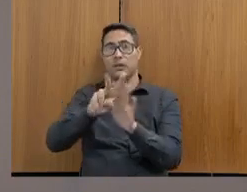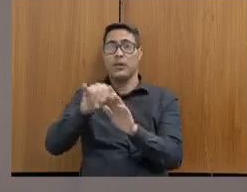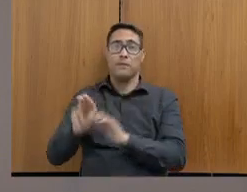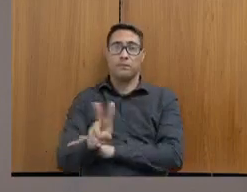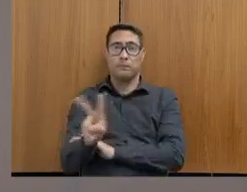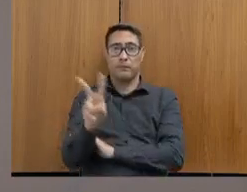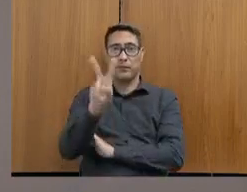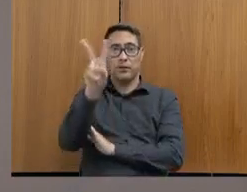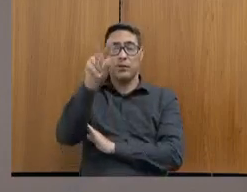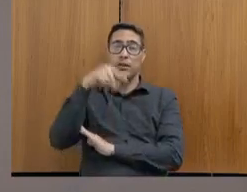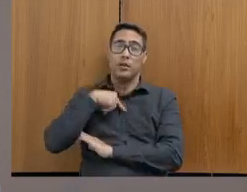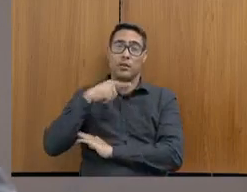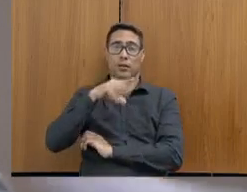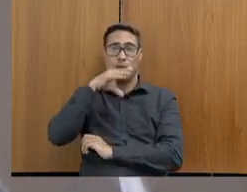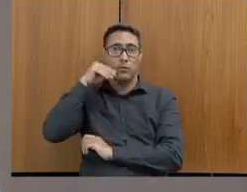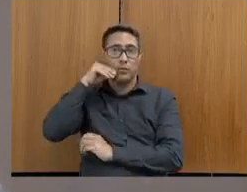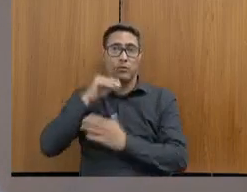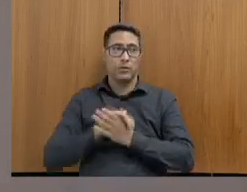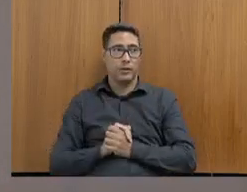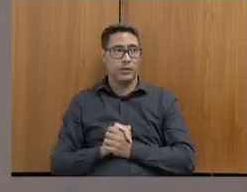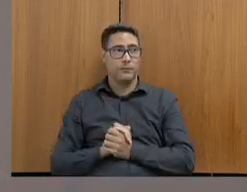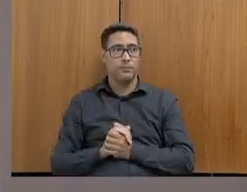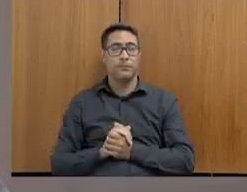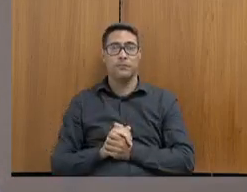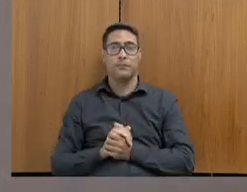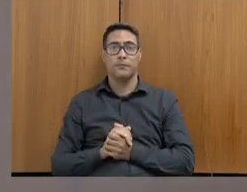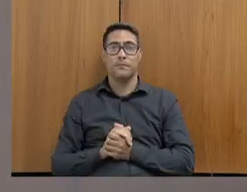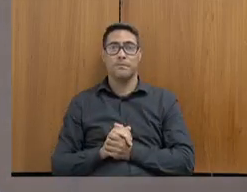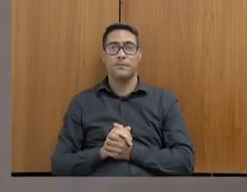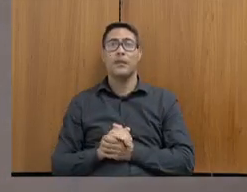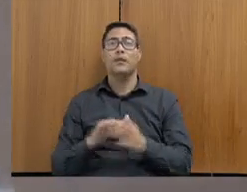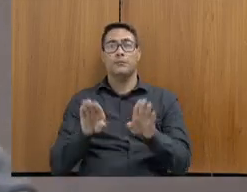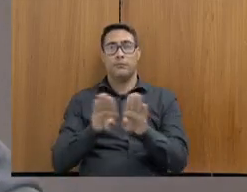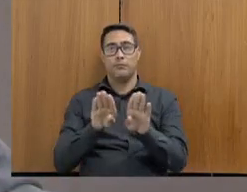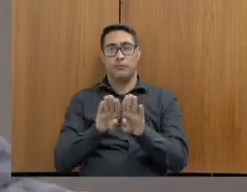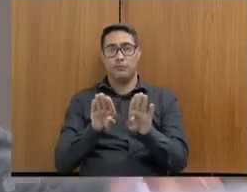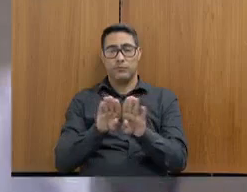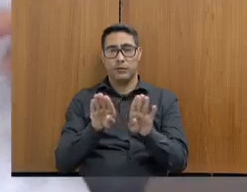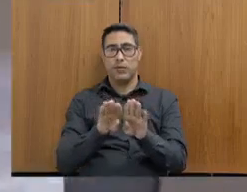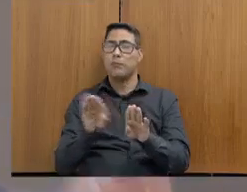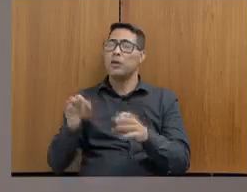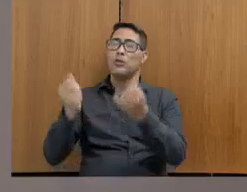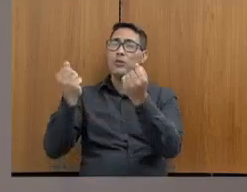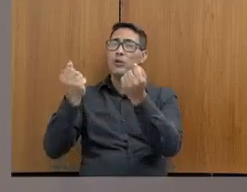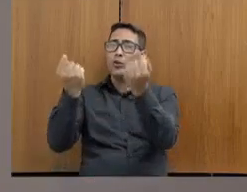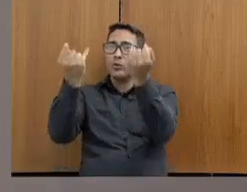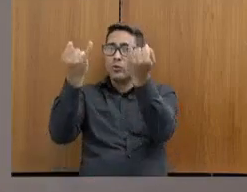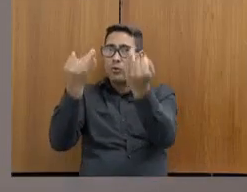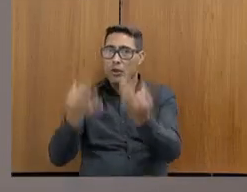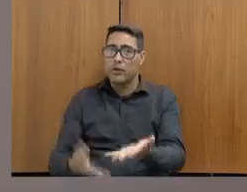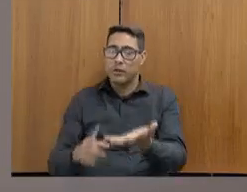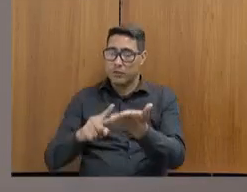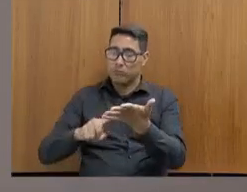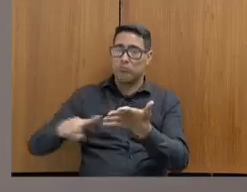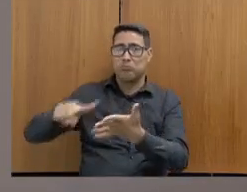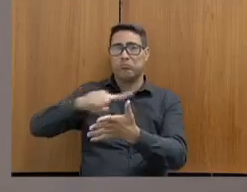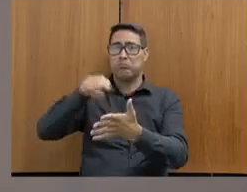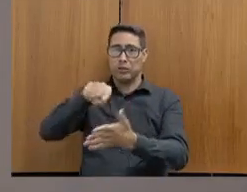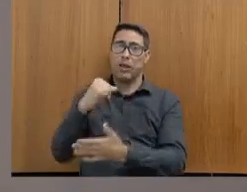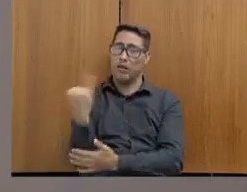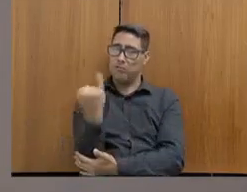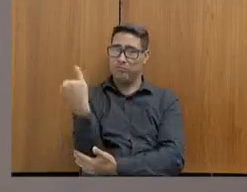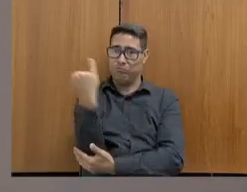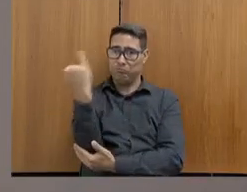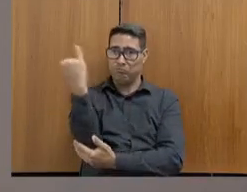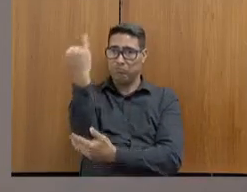do Servidor é quanto as demais questões que a senhora colocou né que para mim são suma importância Até